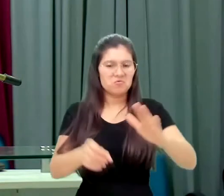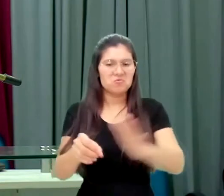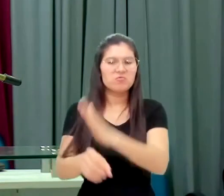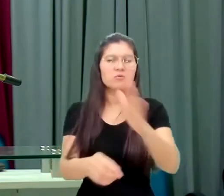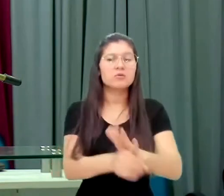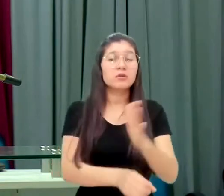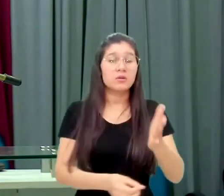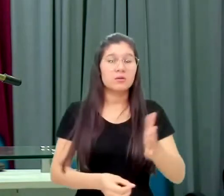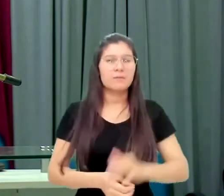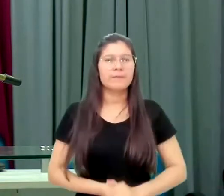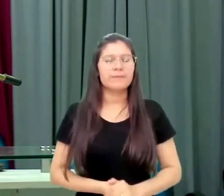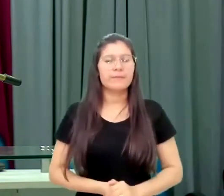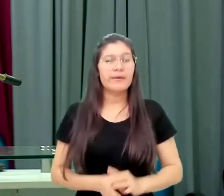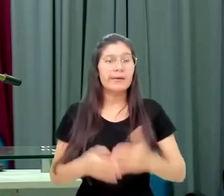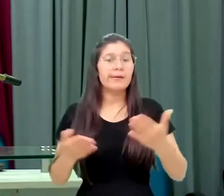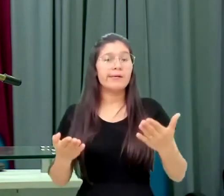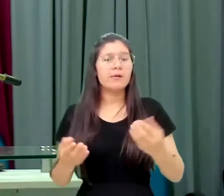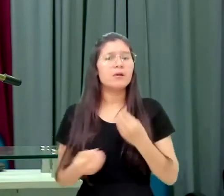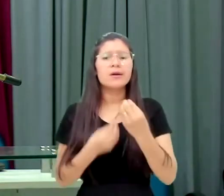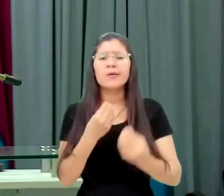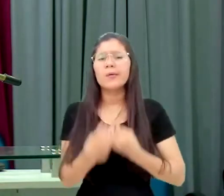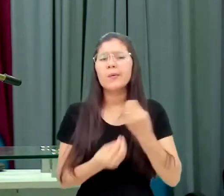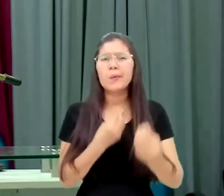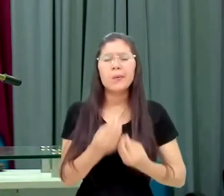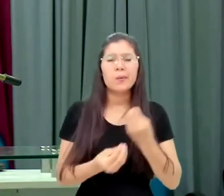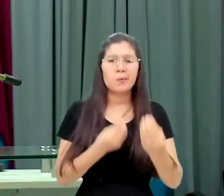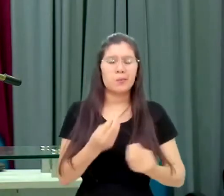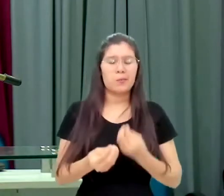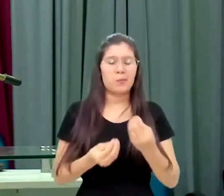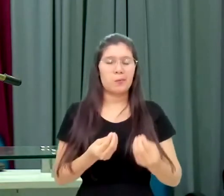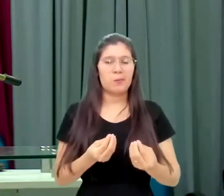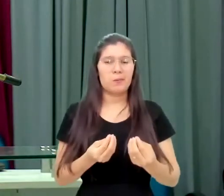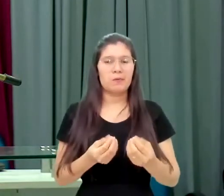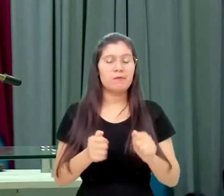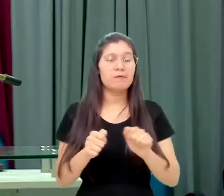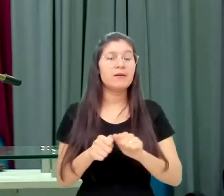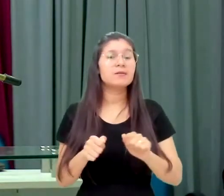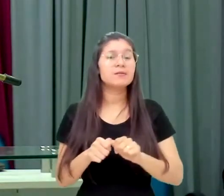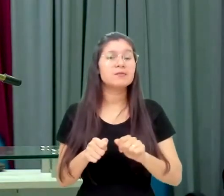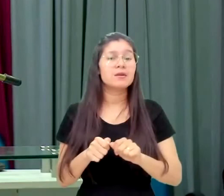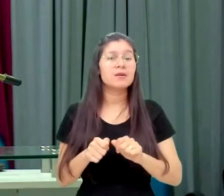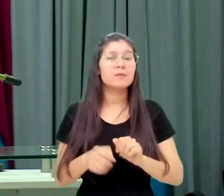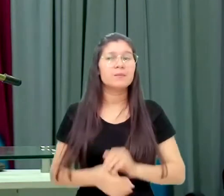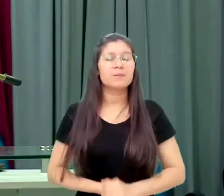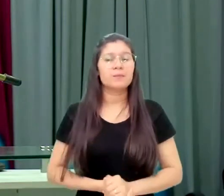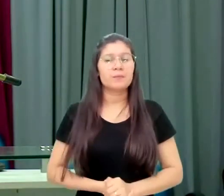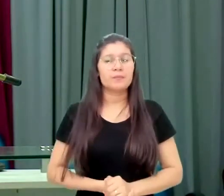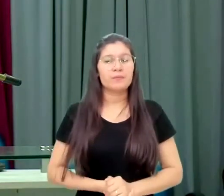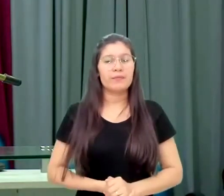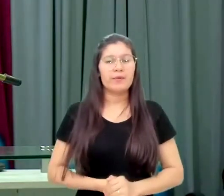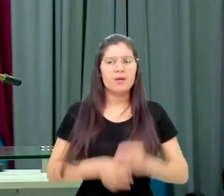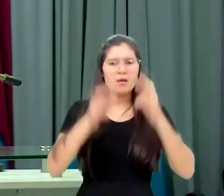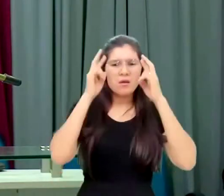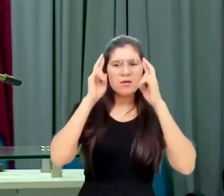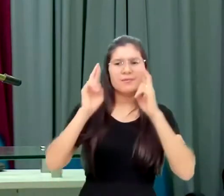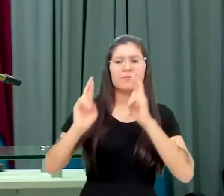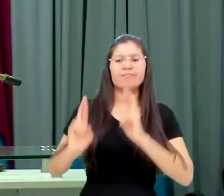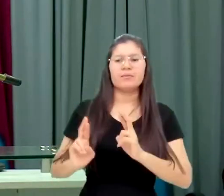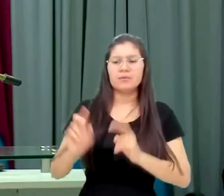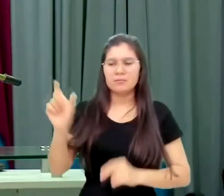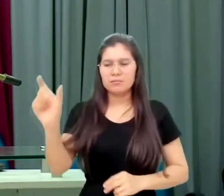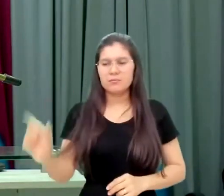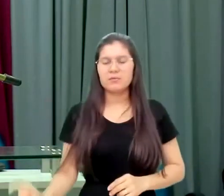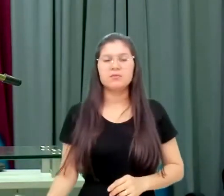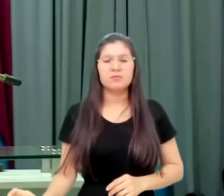Olha, irmãos, ele diz, agora tu vais. Irmão, isso aqui é respeito ao homem de Deus. Agora tu vai e